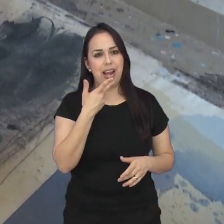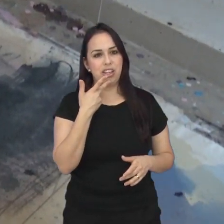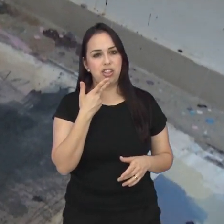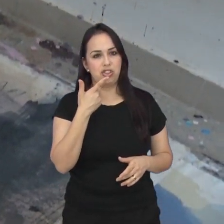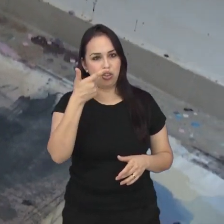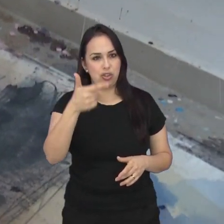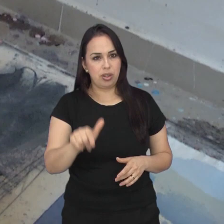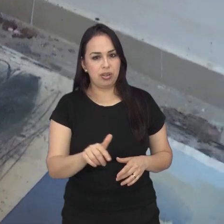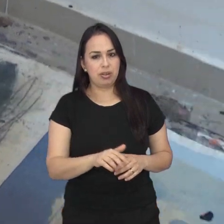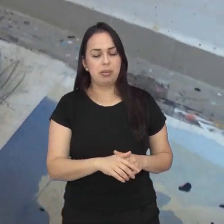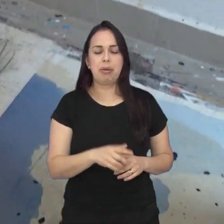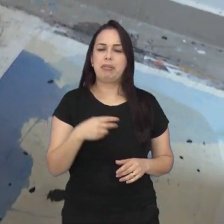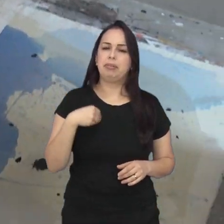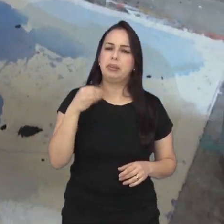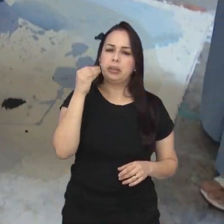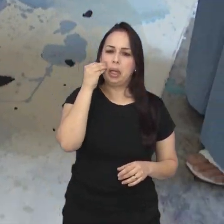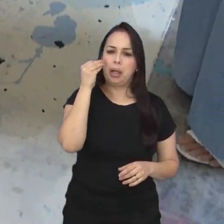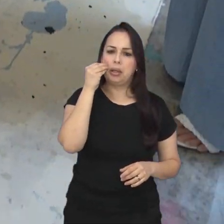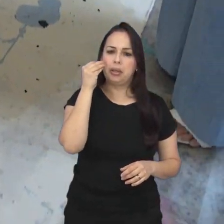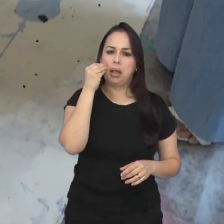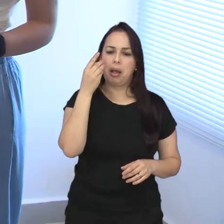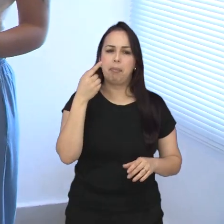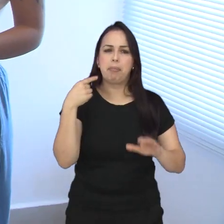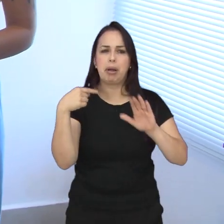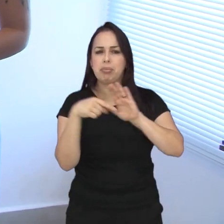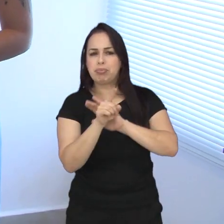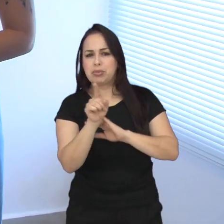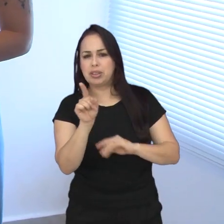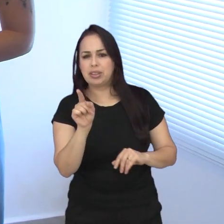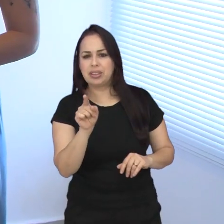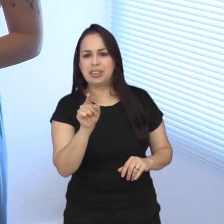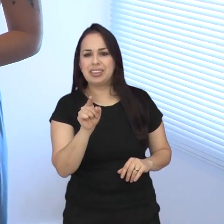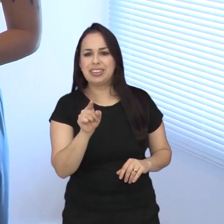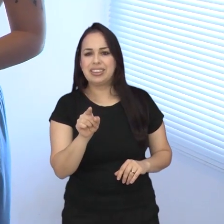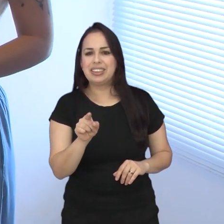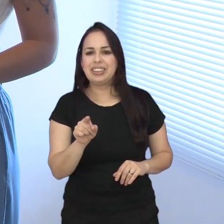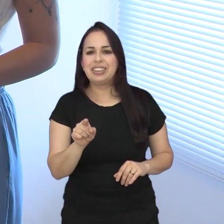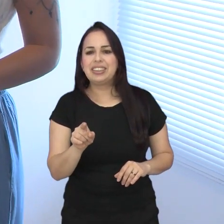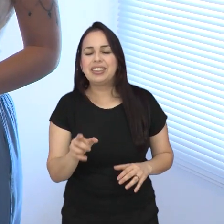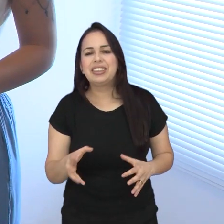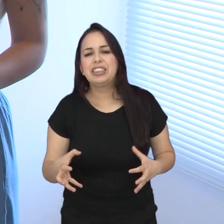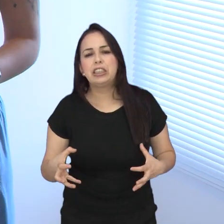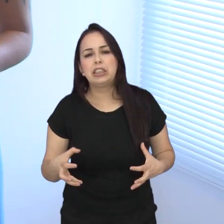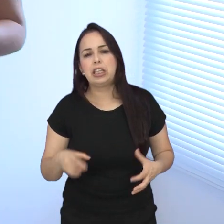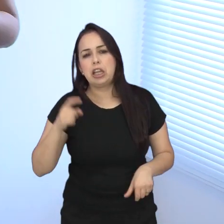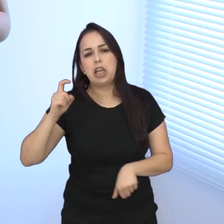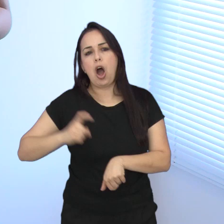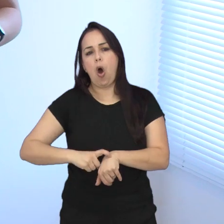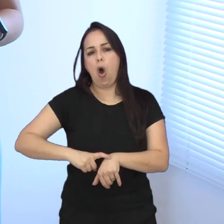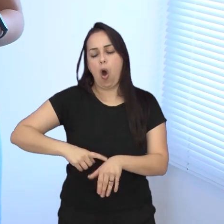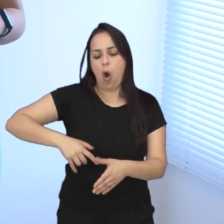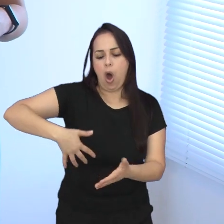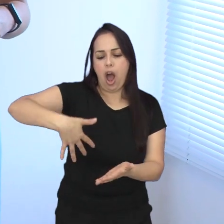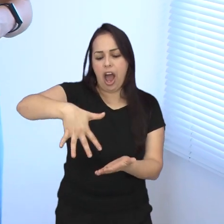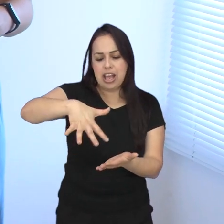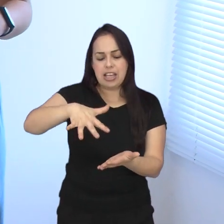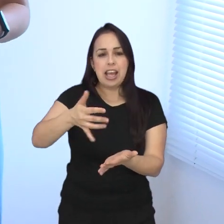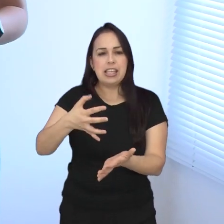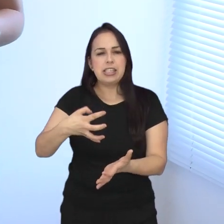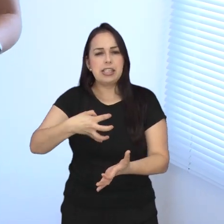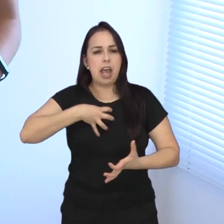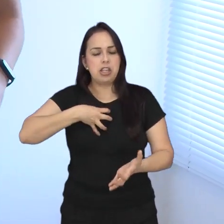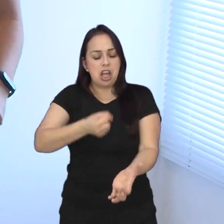E eu vou até repetir assim, para ver se eu consigo repetir a pergunta. Você sente alguma coisa,